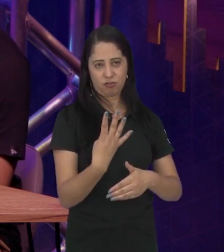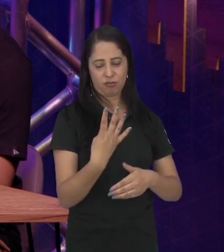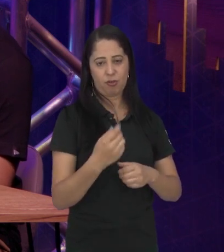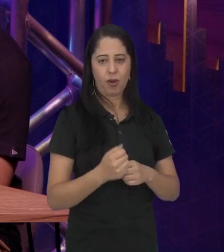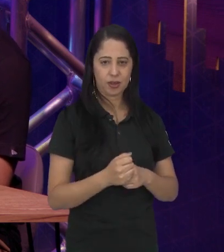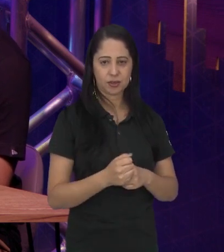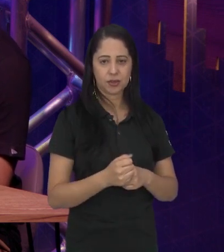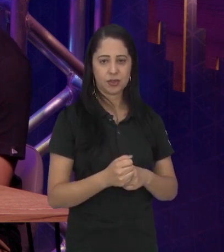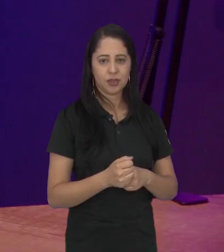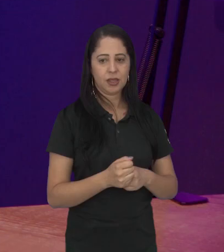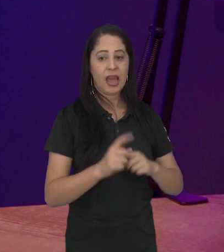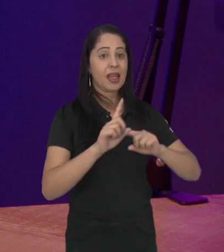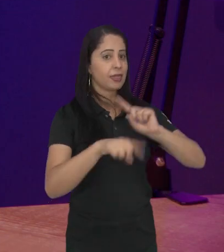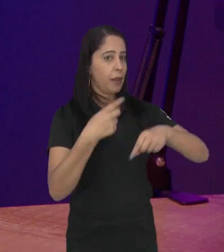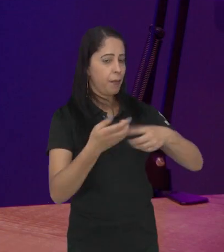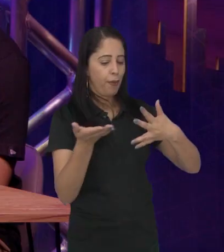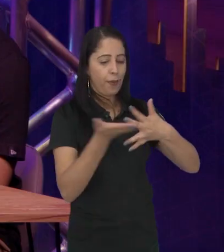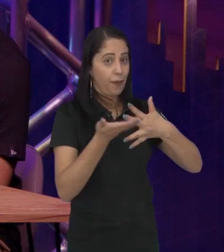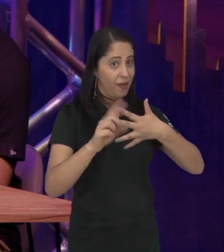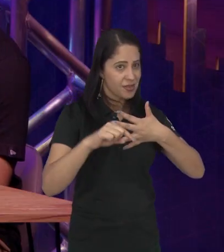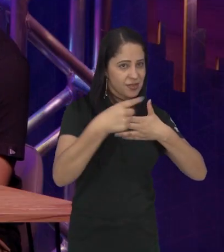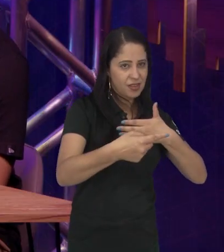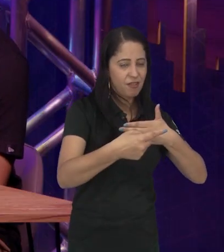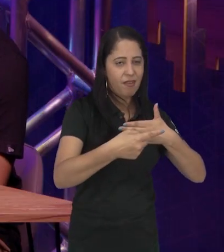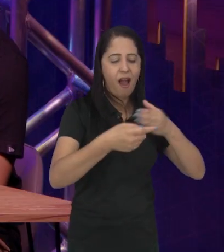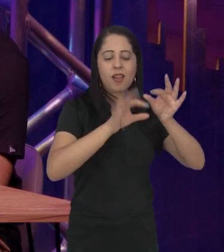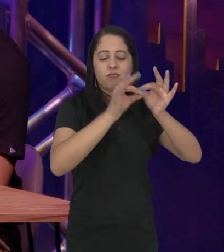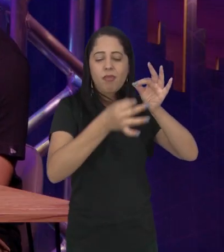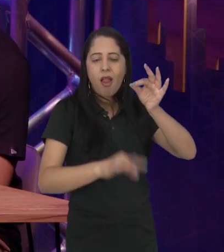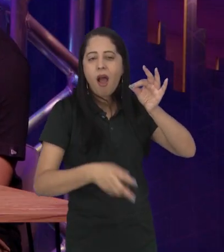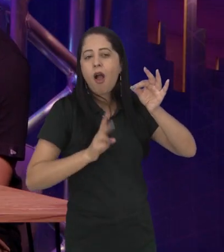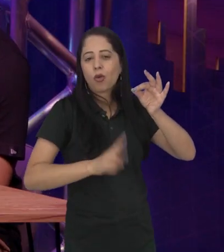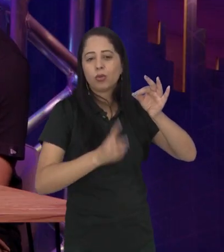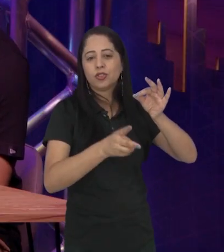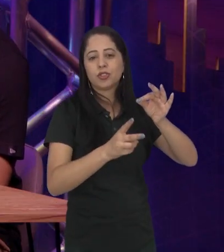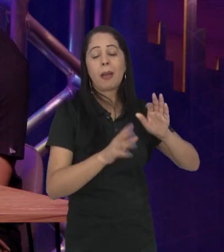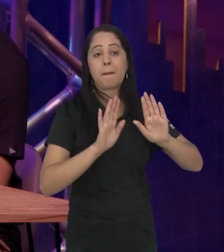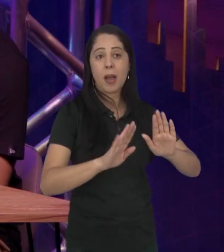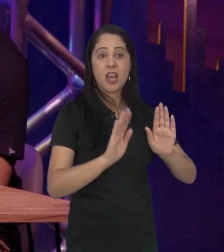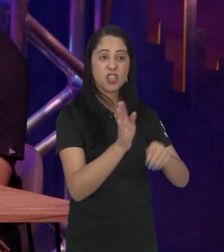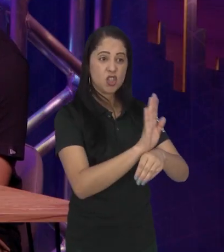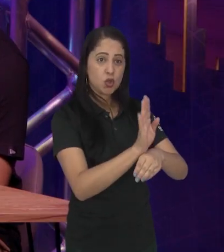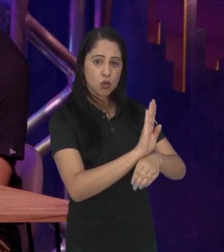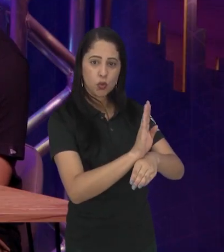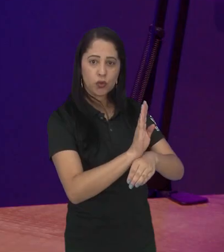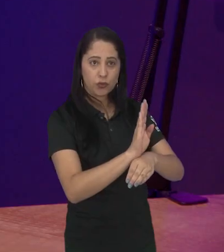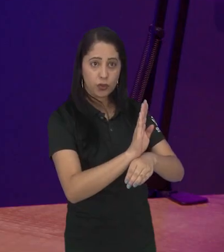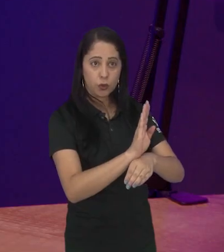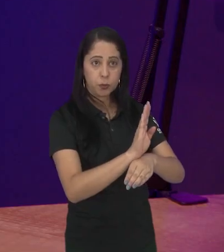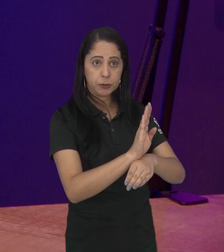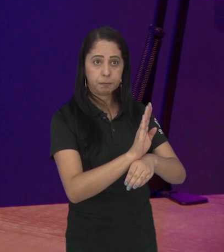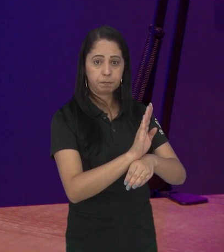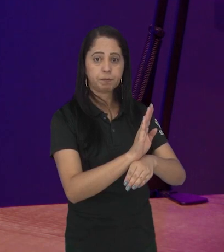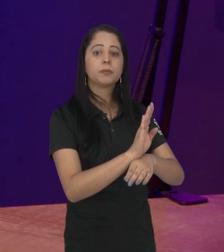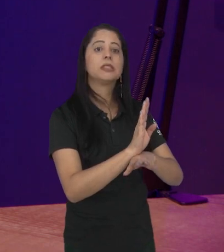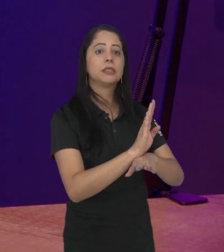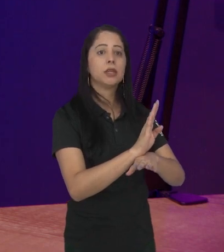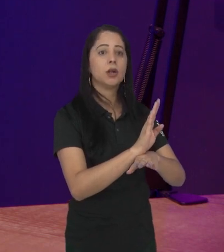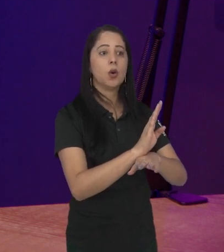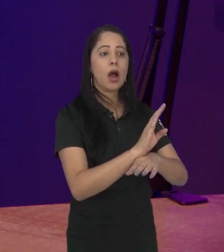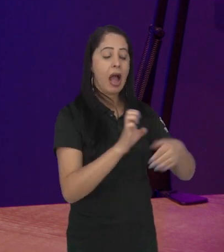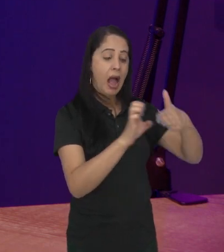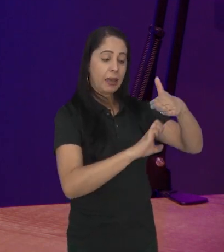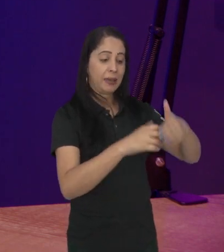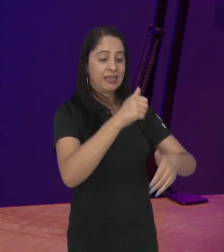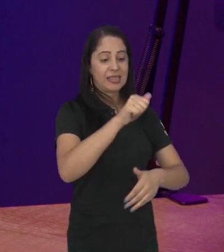boas. E a gente vai falar mais no segundo bloco, mas é algo que marca bastante, né? É que nesse Oscar, então,